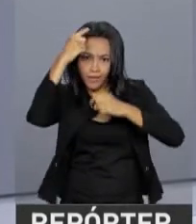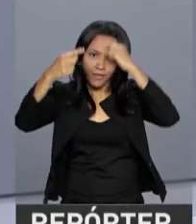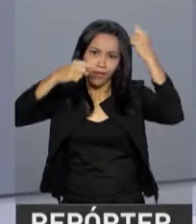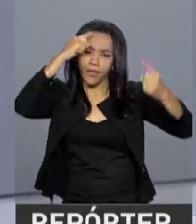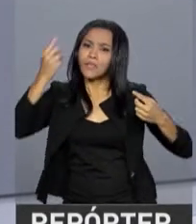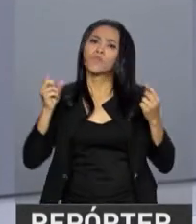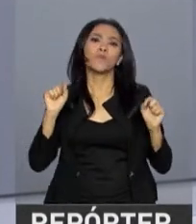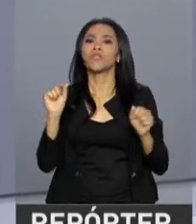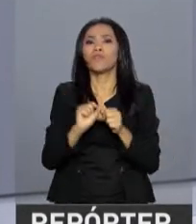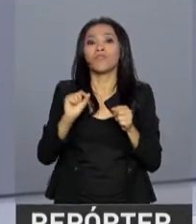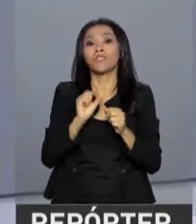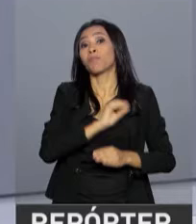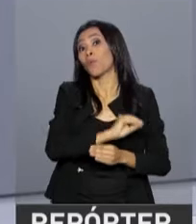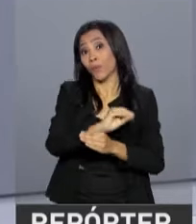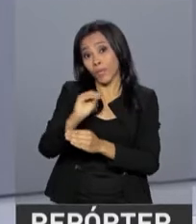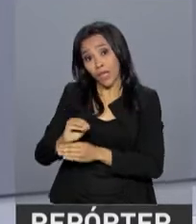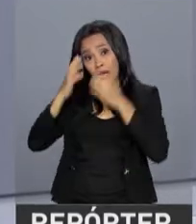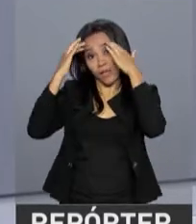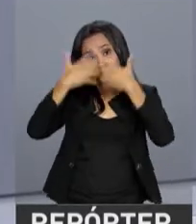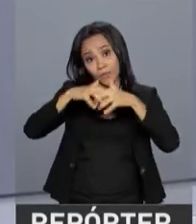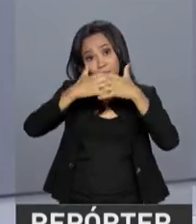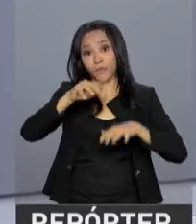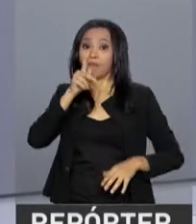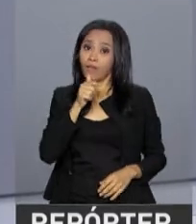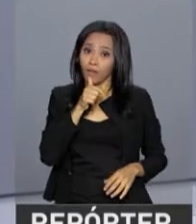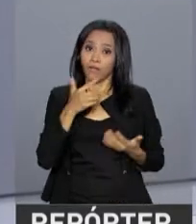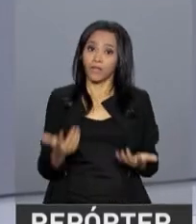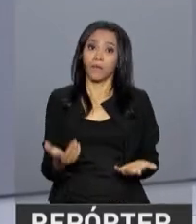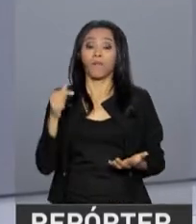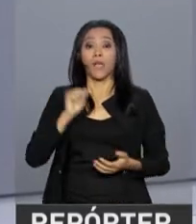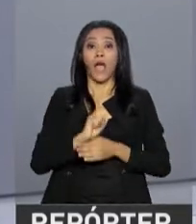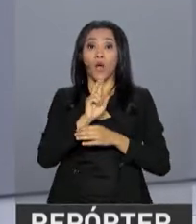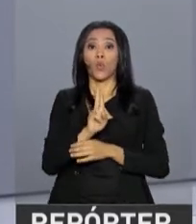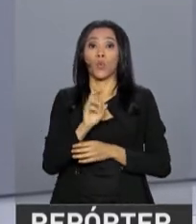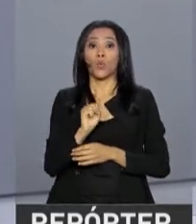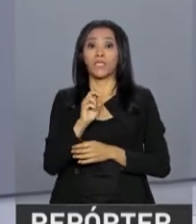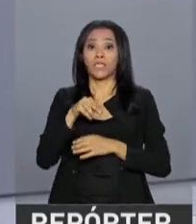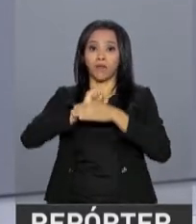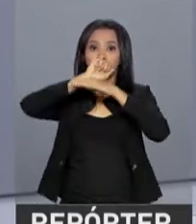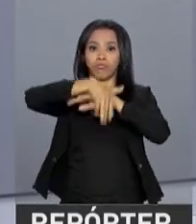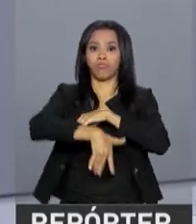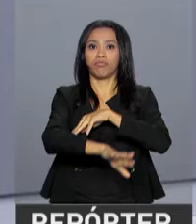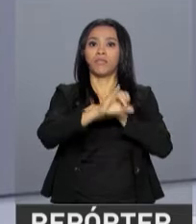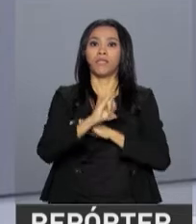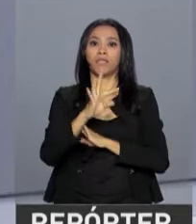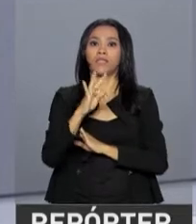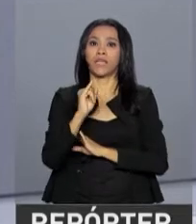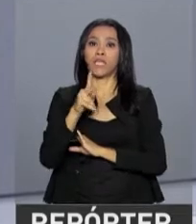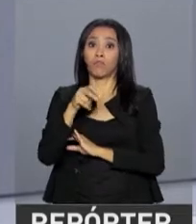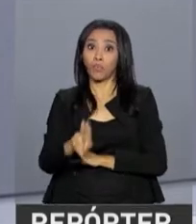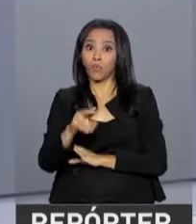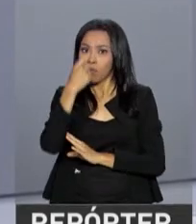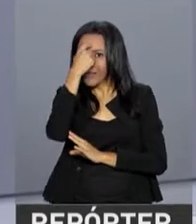sustentabilidade e uso racional desses recursos hídricos a usina hidrelétrica itaipu está nesse pavilhão e trouxe uma